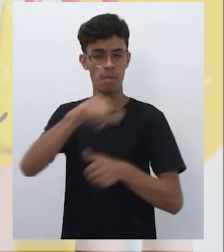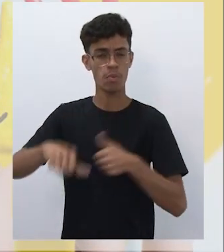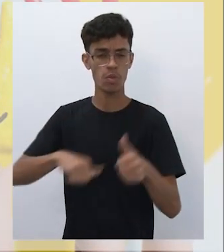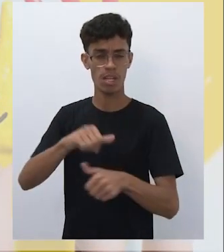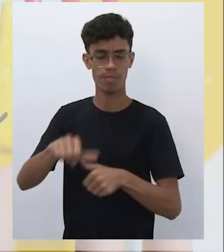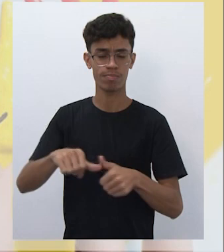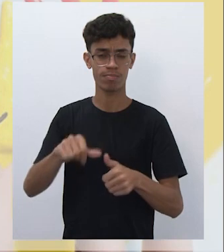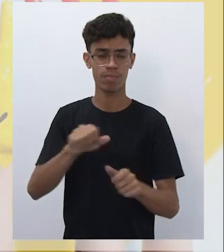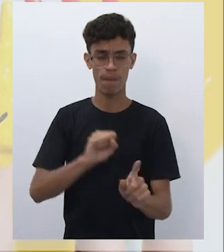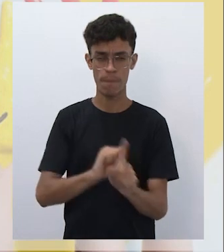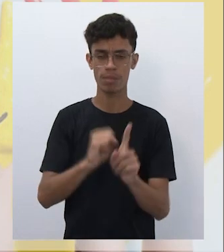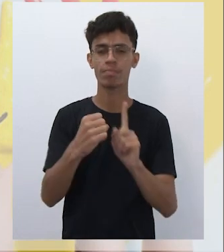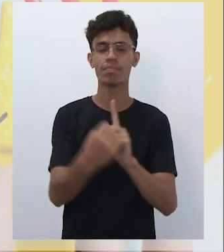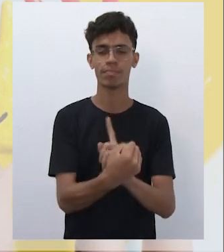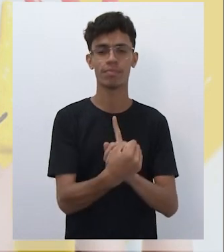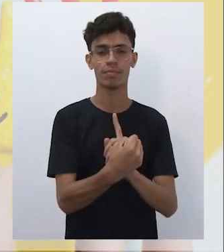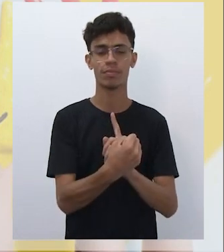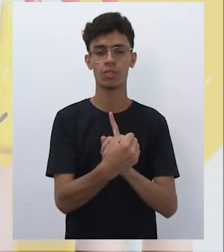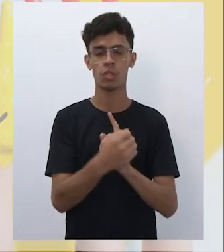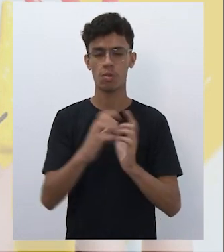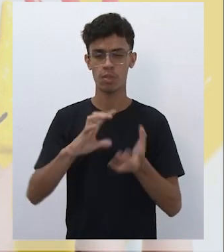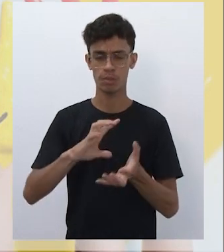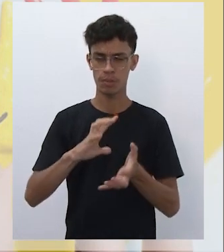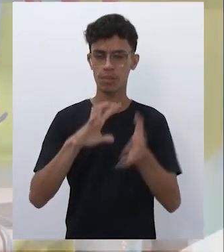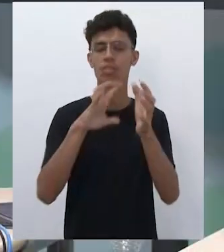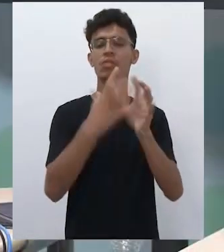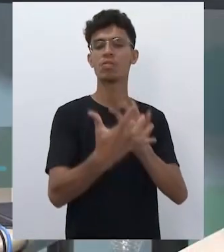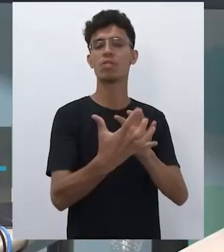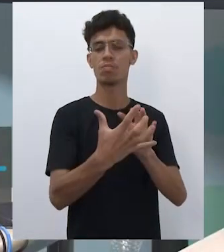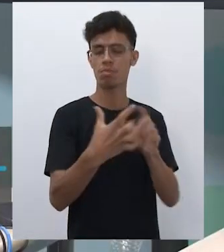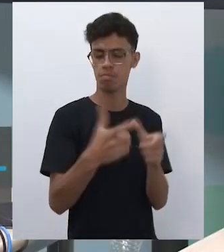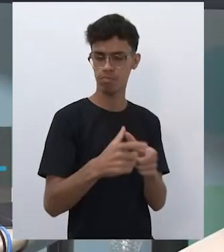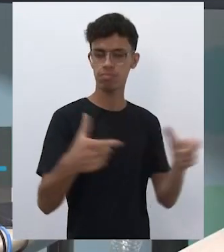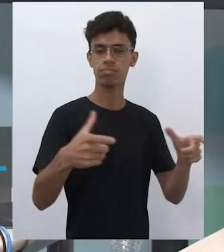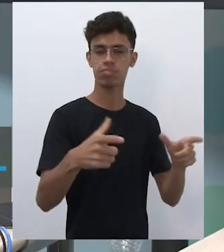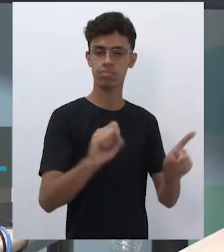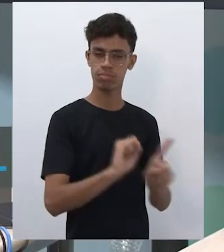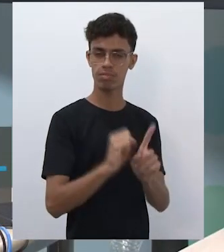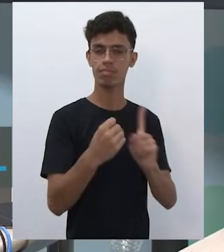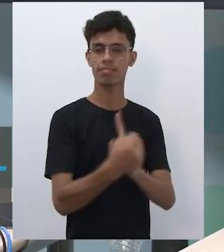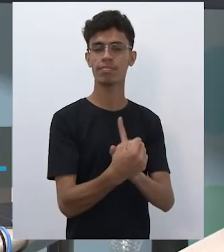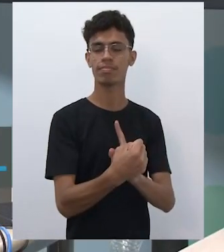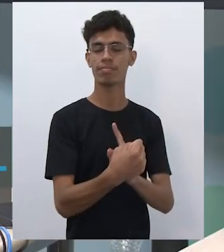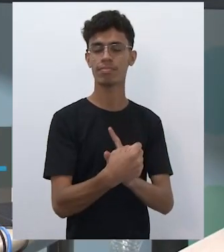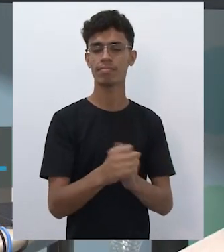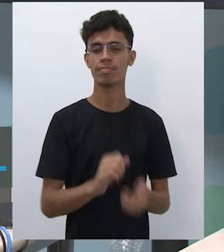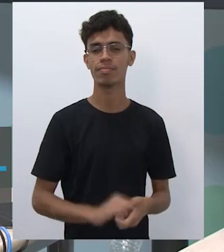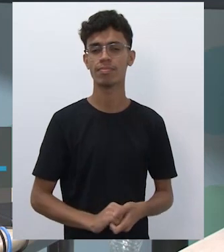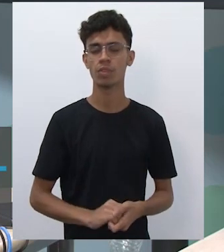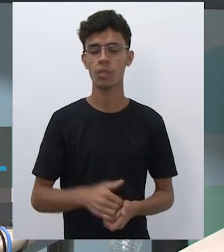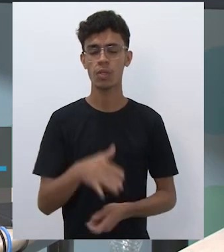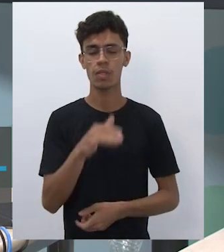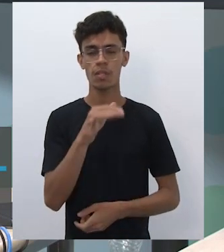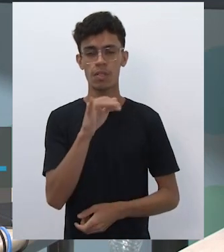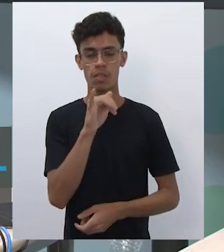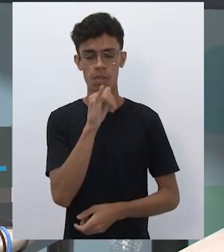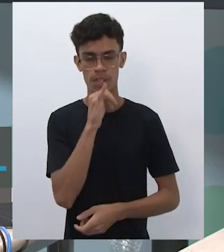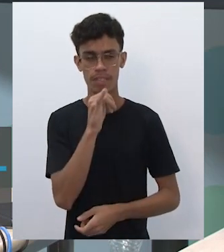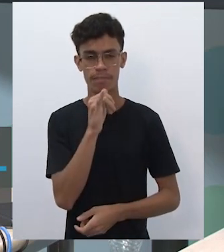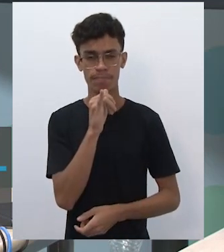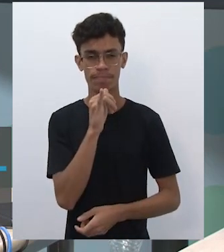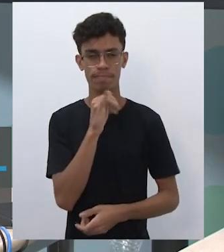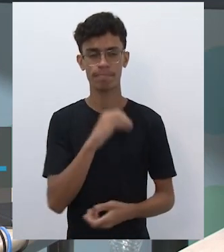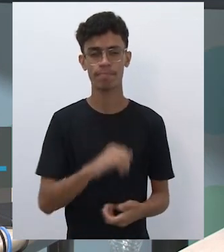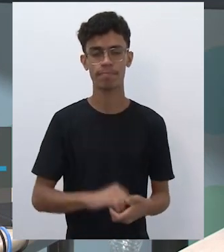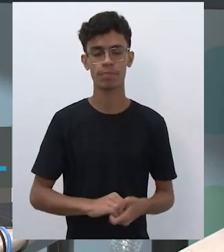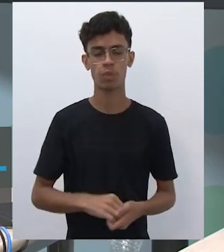social. Então, ela faz o bem coletivo, ela transforma, não é, professor Anderson? Até trazendo um exemplo aqui, acho que